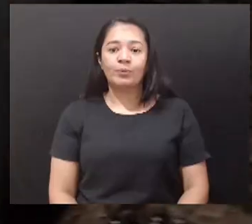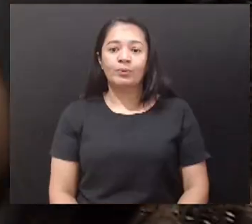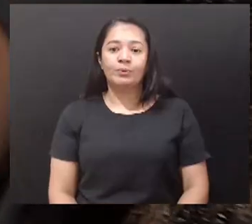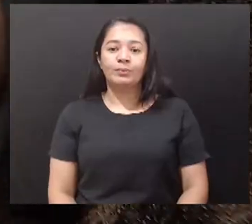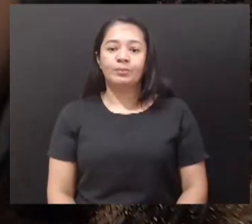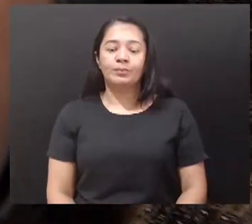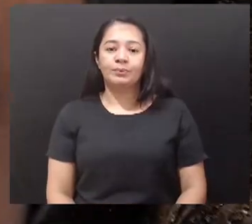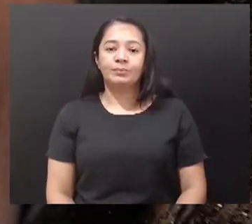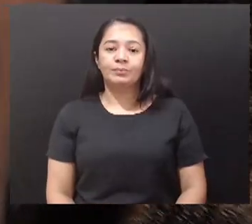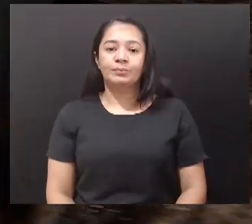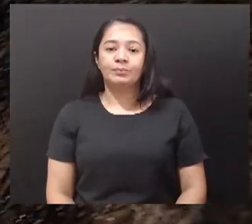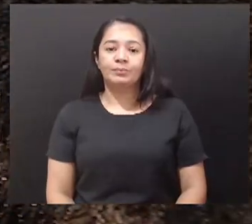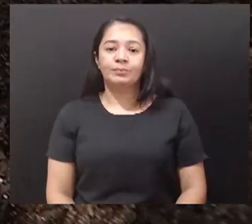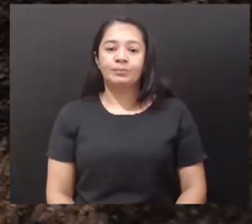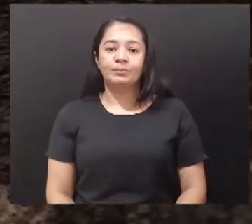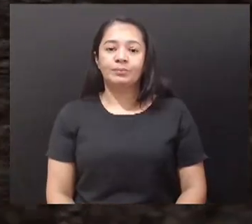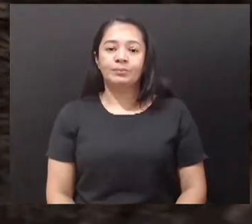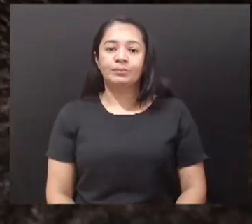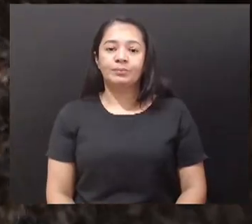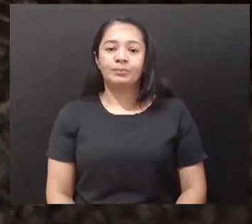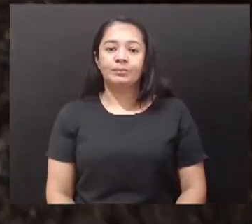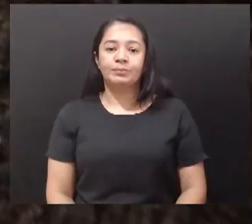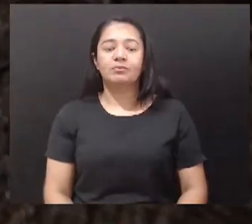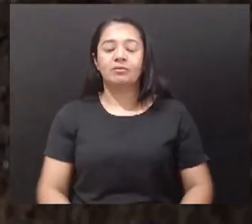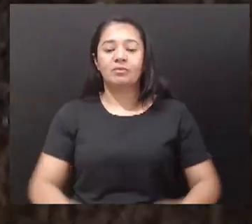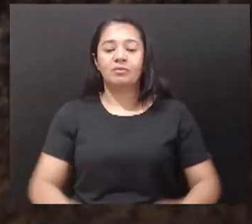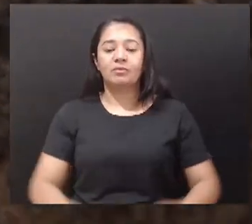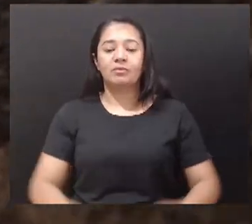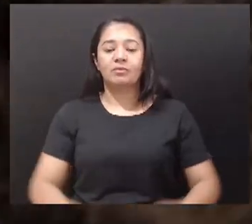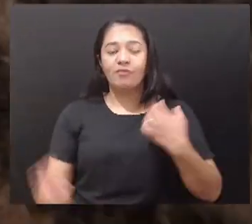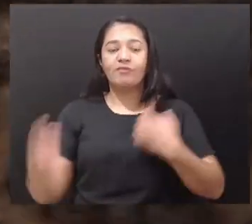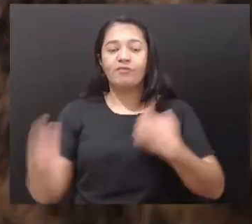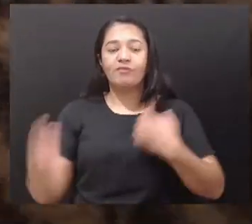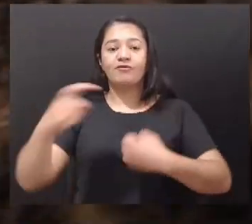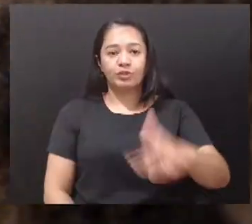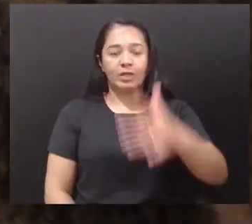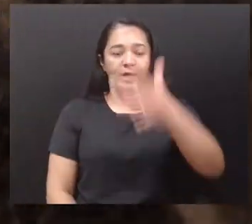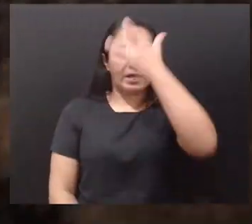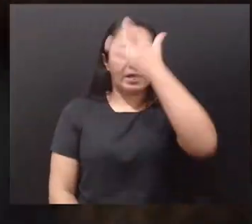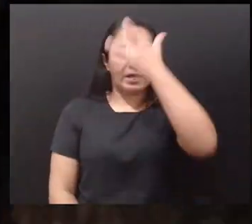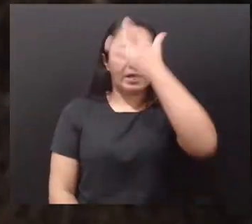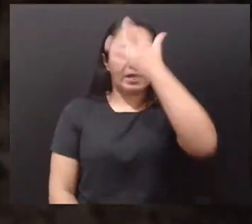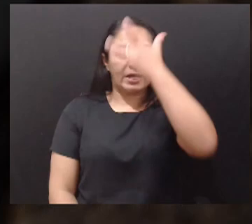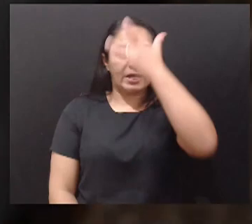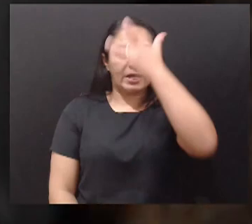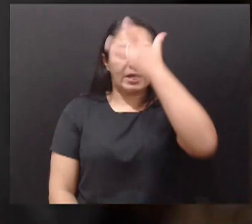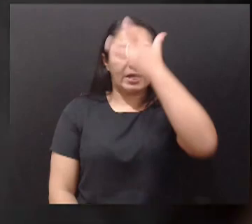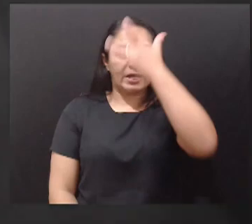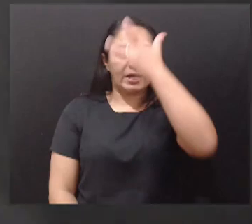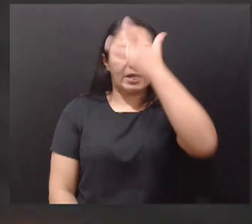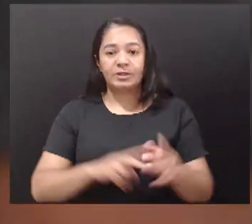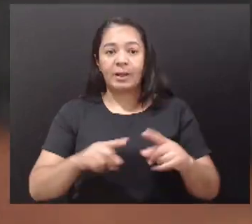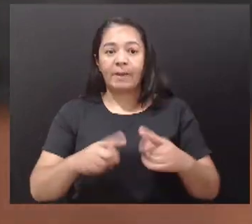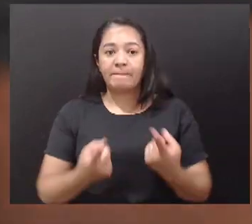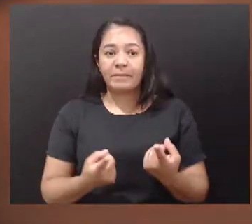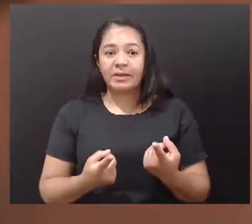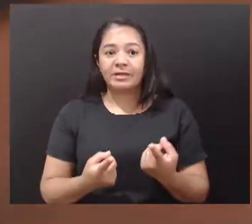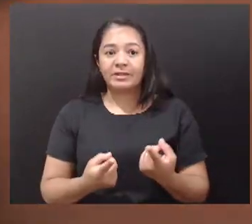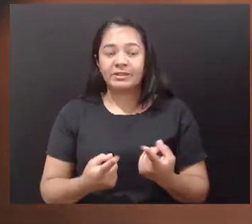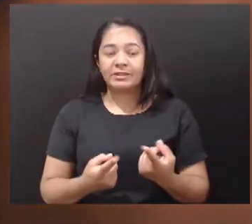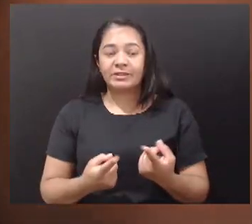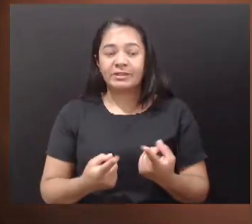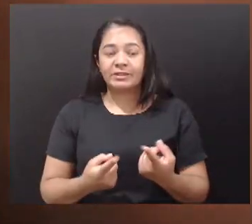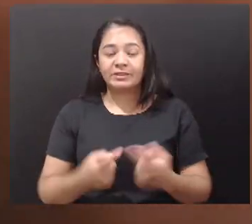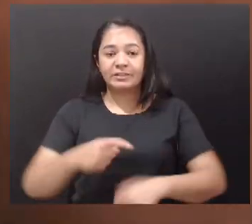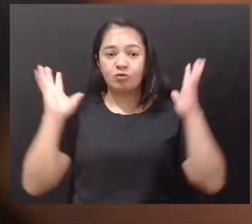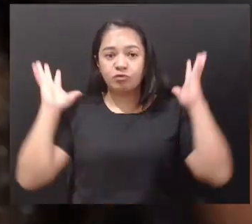com isso, voltou novamente as pessoas assumiram o crespo. Mas nessa de assumir o crespo,